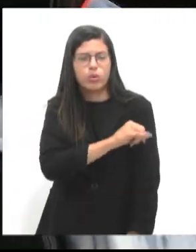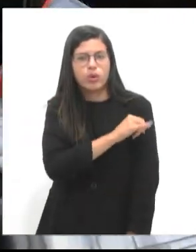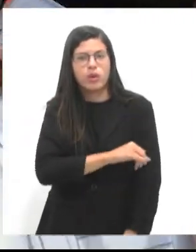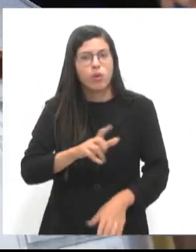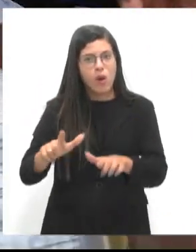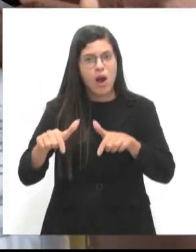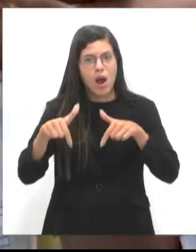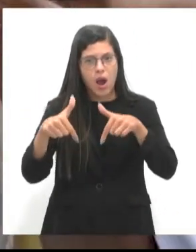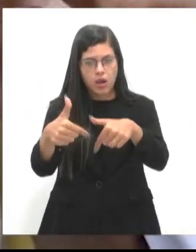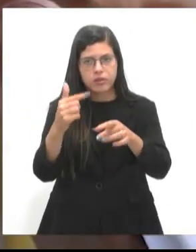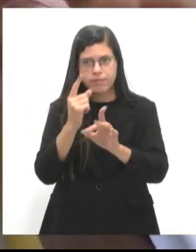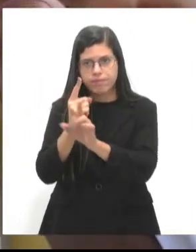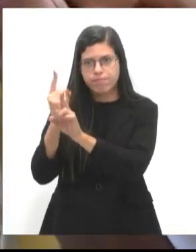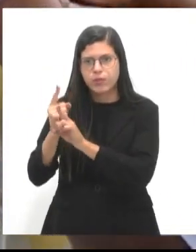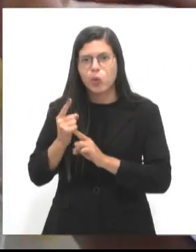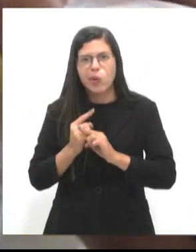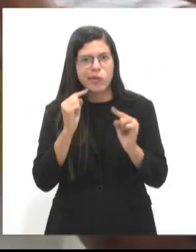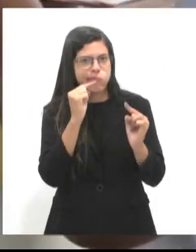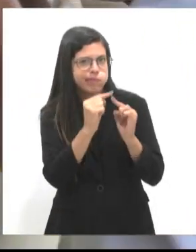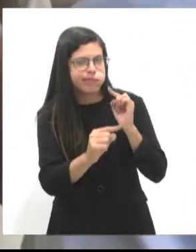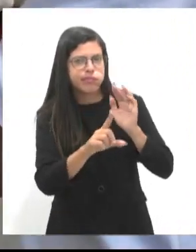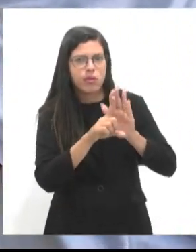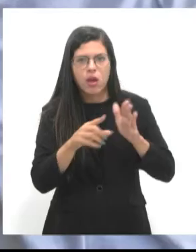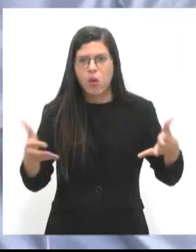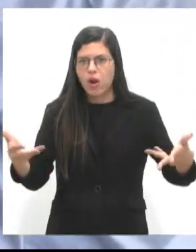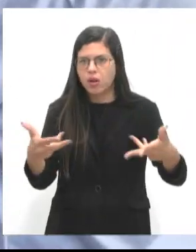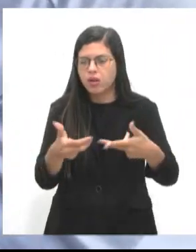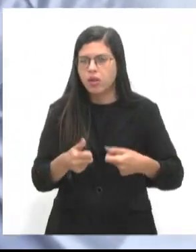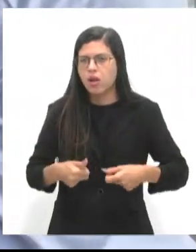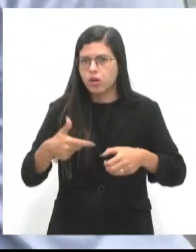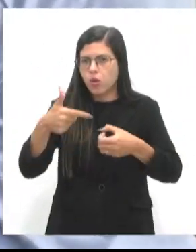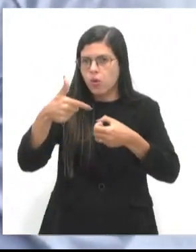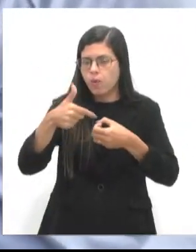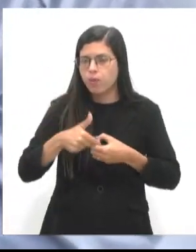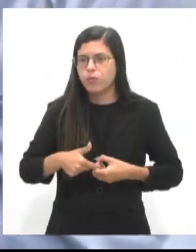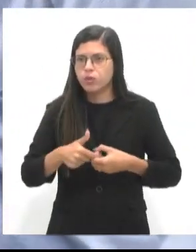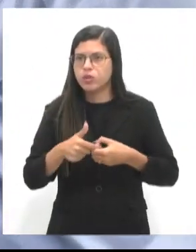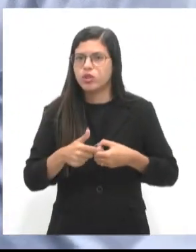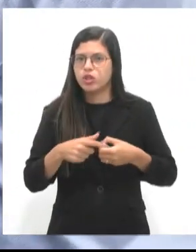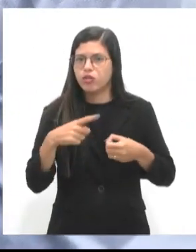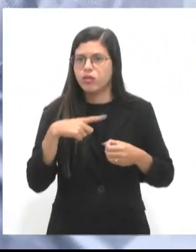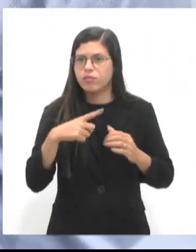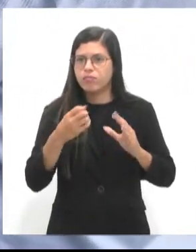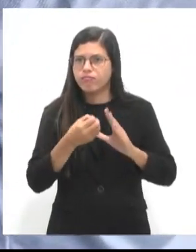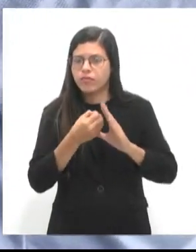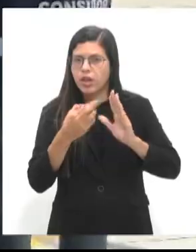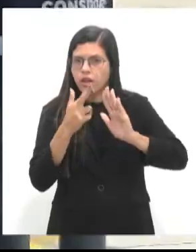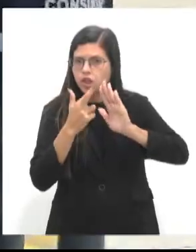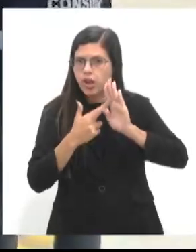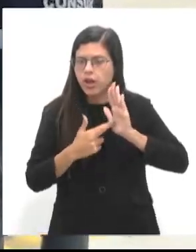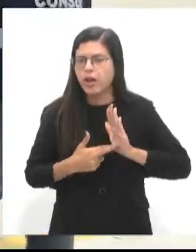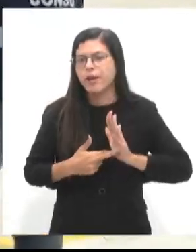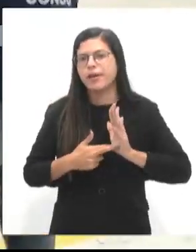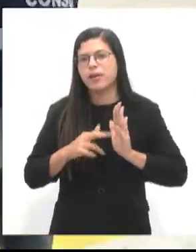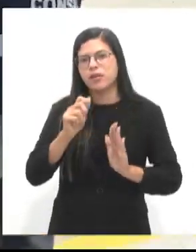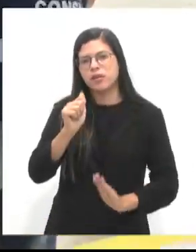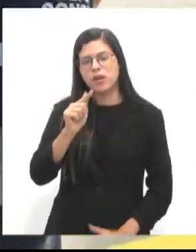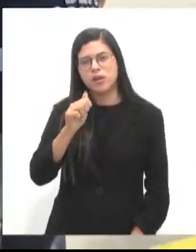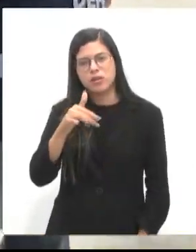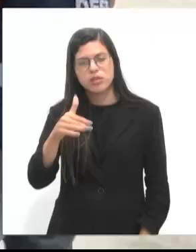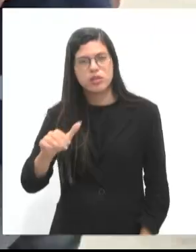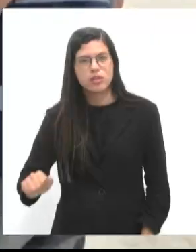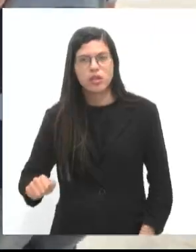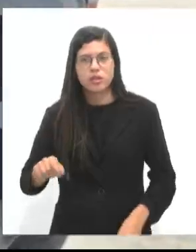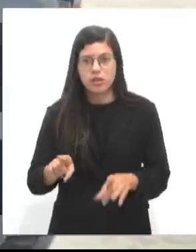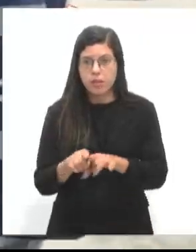ação identifica irregularidades na qualidade do combustível fora das especificações da agência, além de crimes que